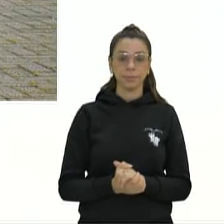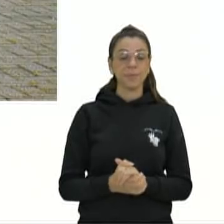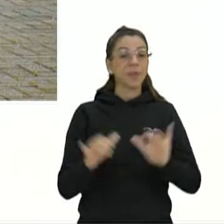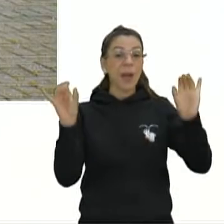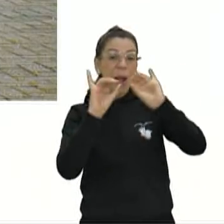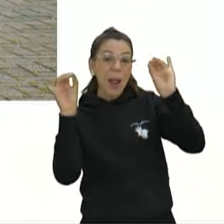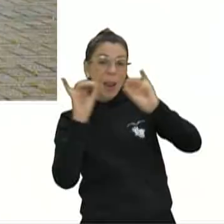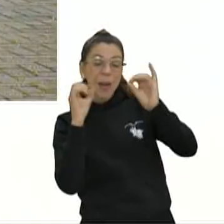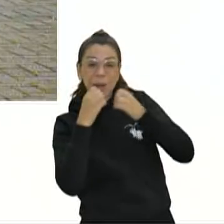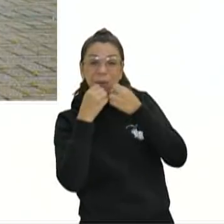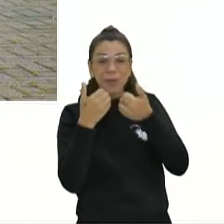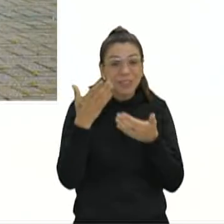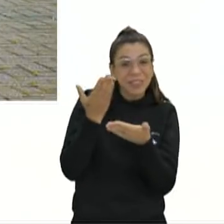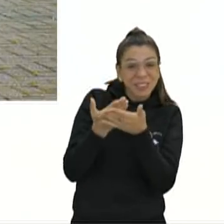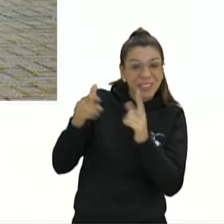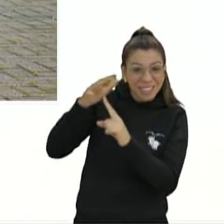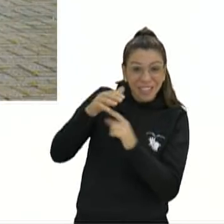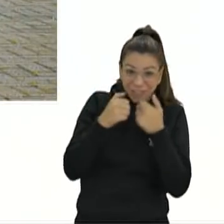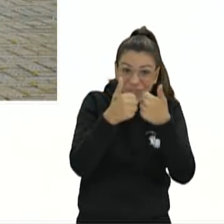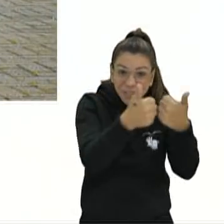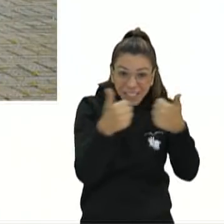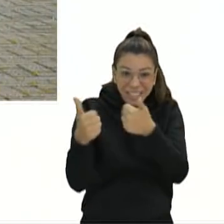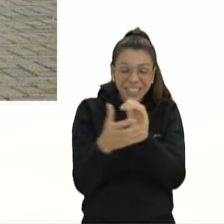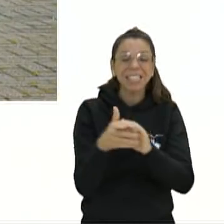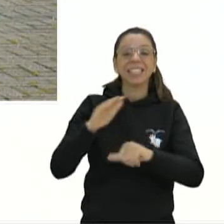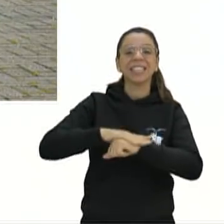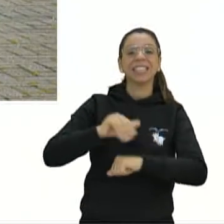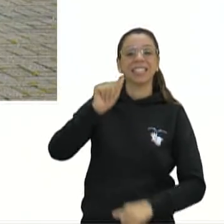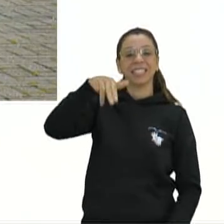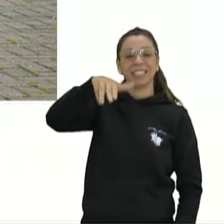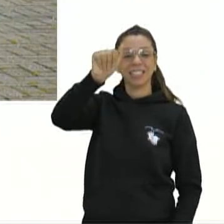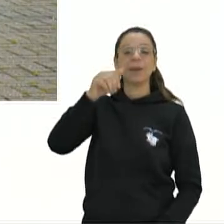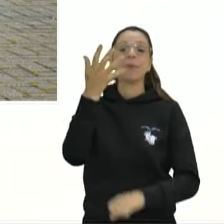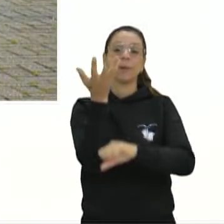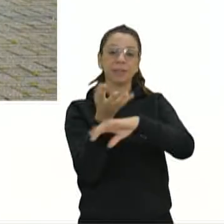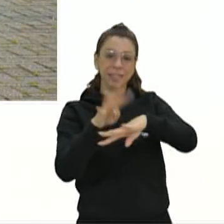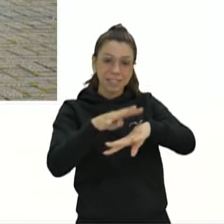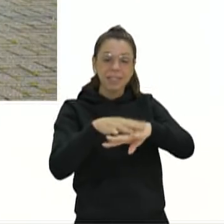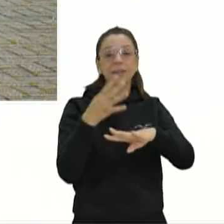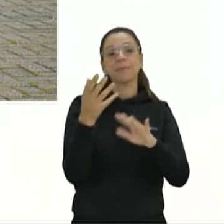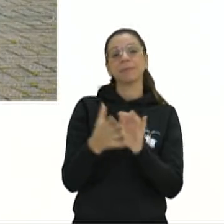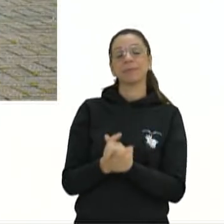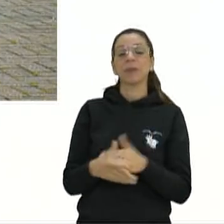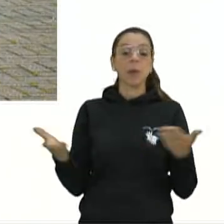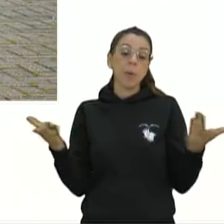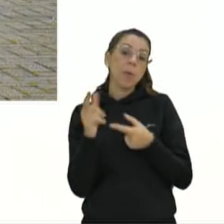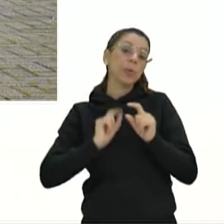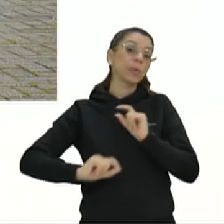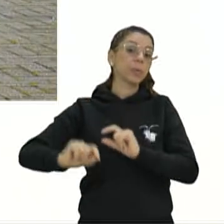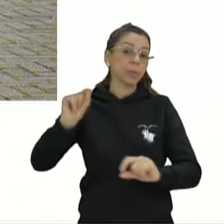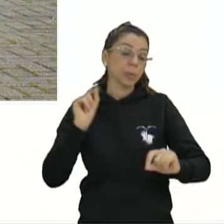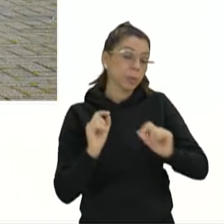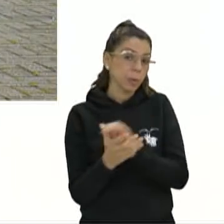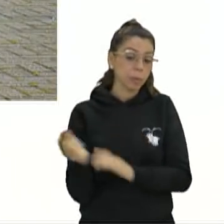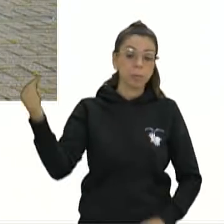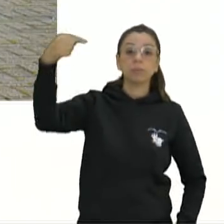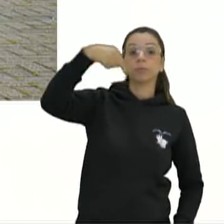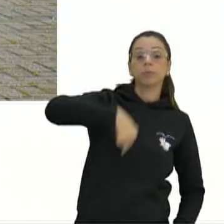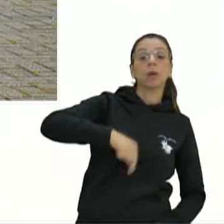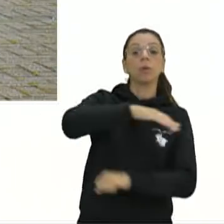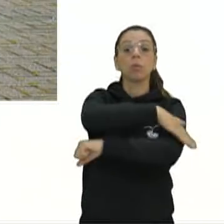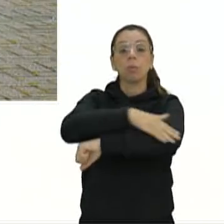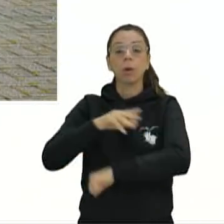Olá, pessoal do Aula Paraná, tudo bem com vocês? Eu sou a professora Arabel de Matemática e hoje eu estou aqui no Parque